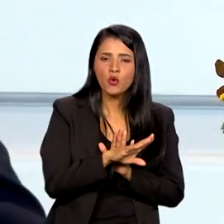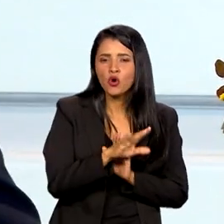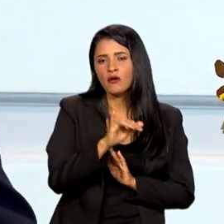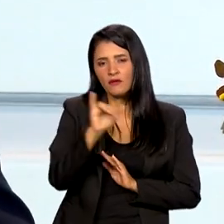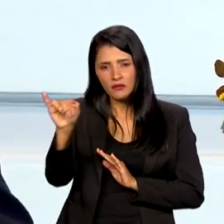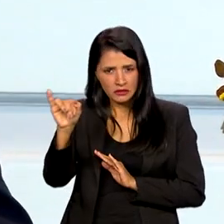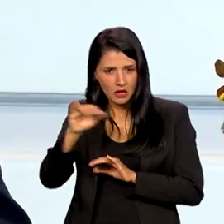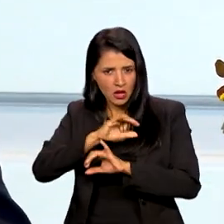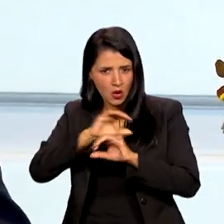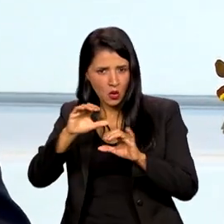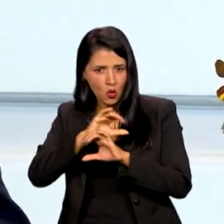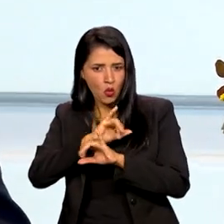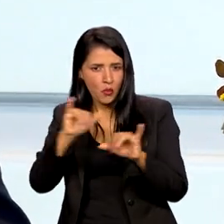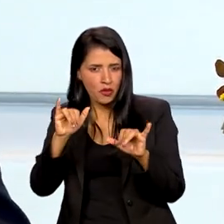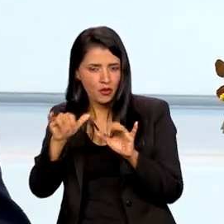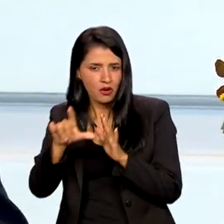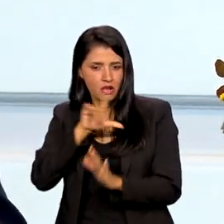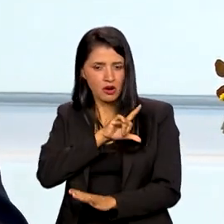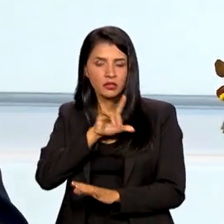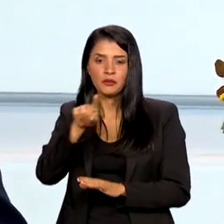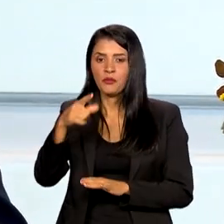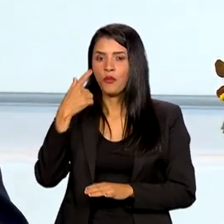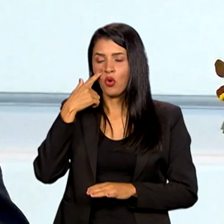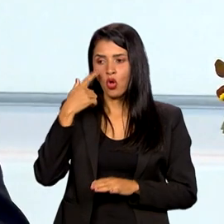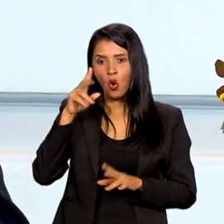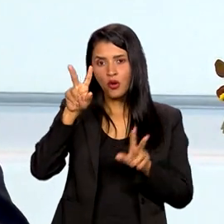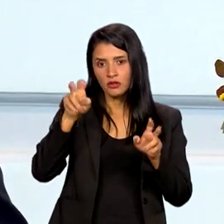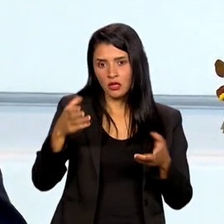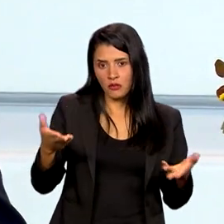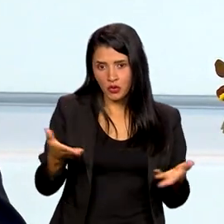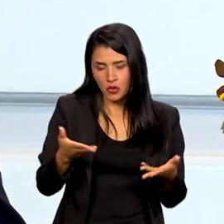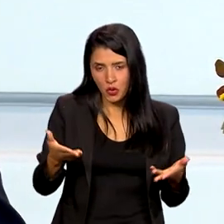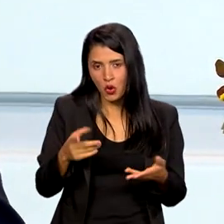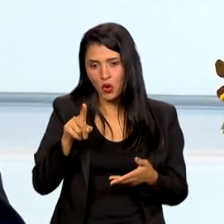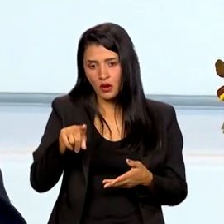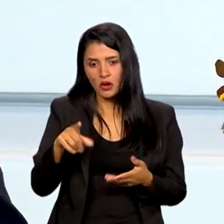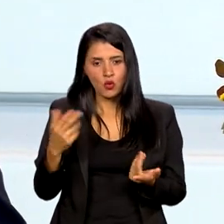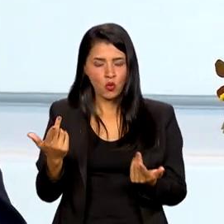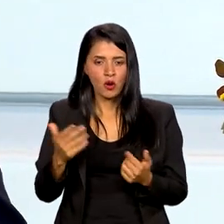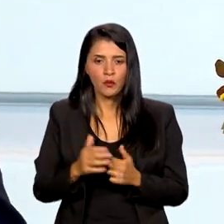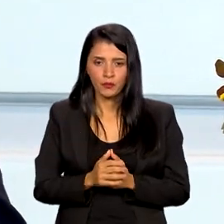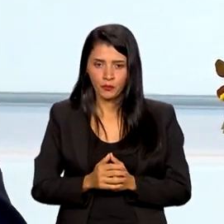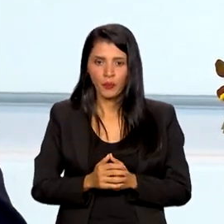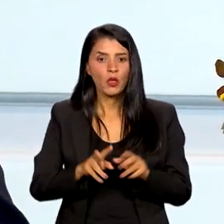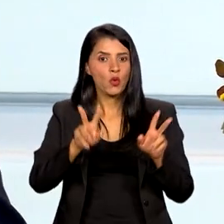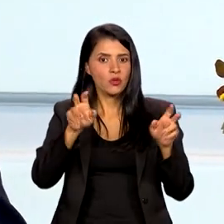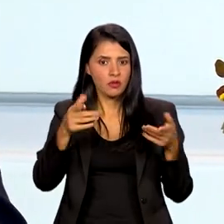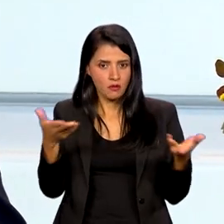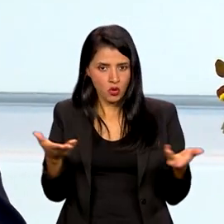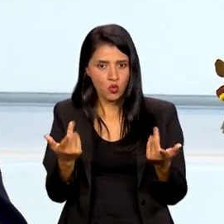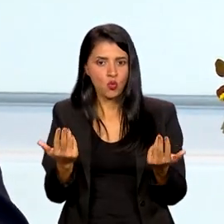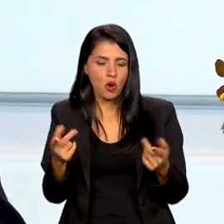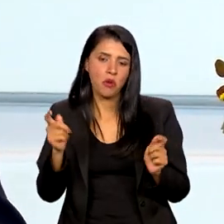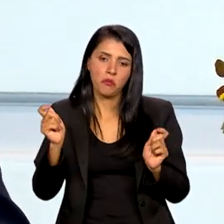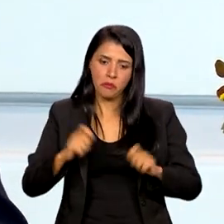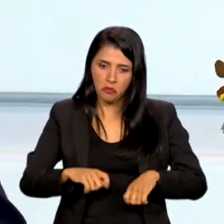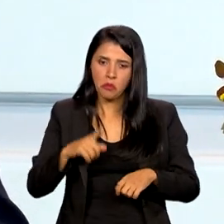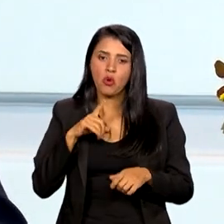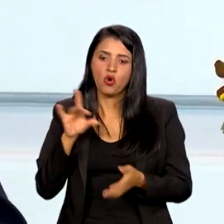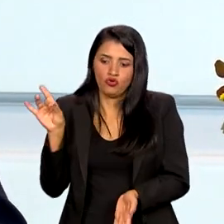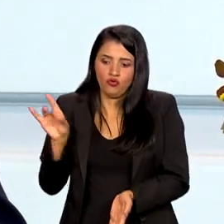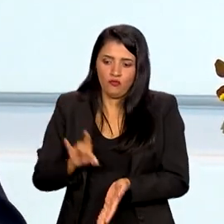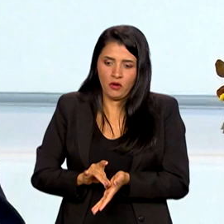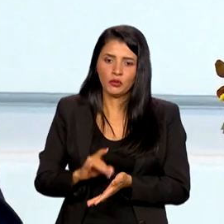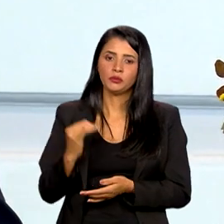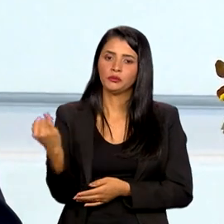antes porque, da abertura do porque mercado. Porque uma matéria como essa... No mercado lá. É, uma matéria como essa pode se constituir um fato